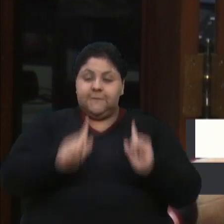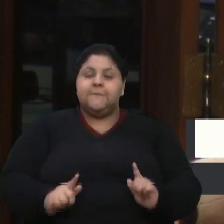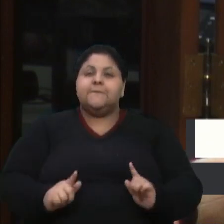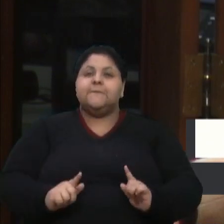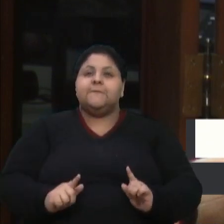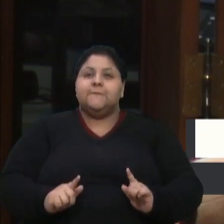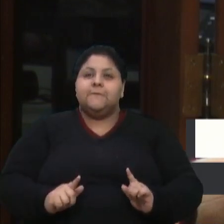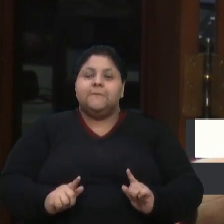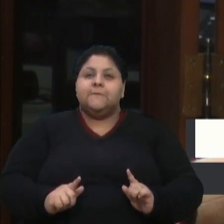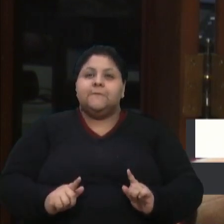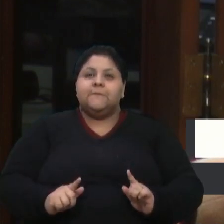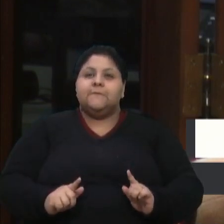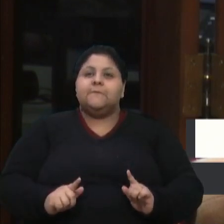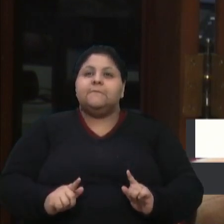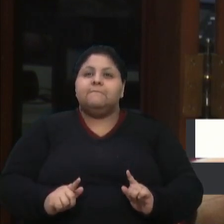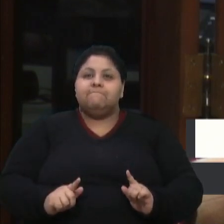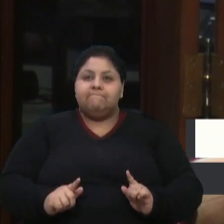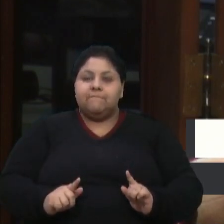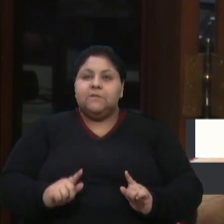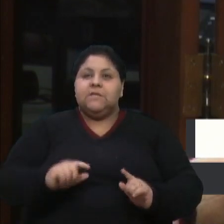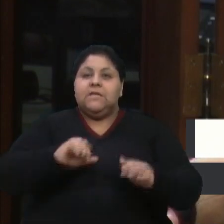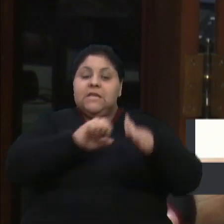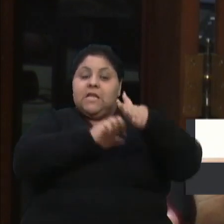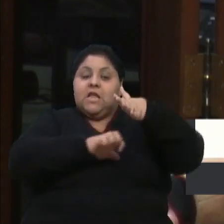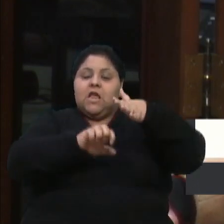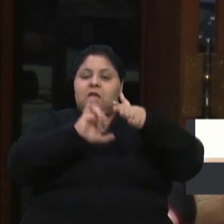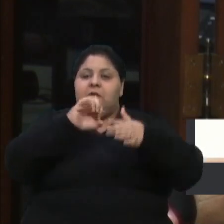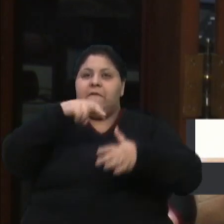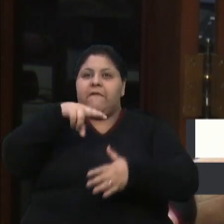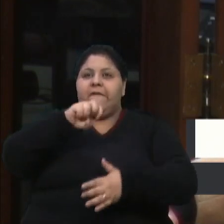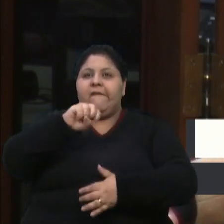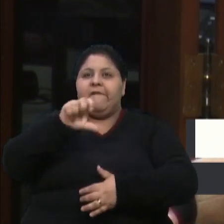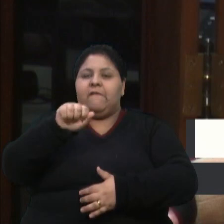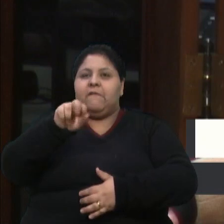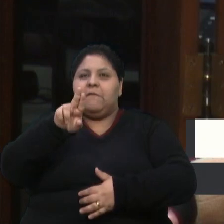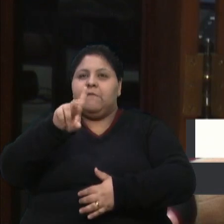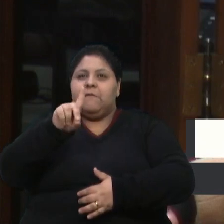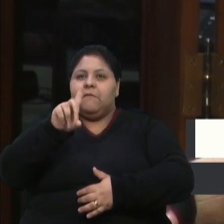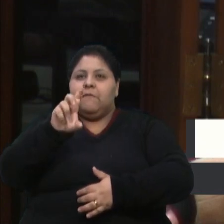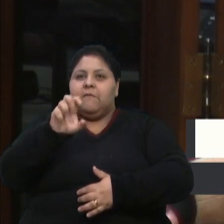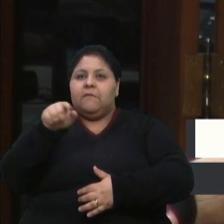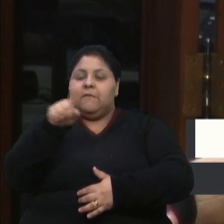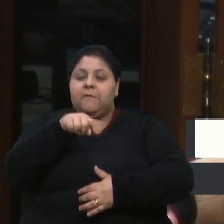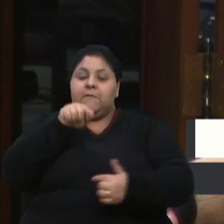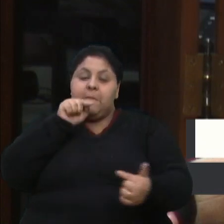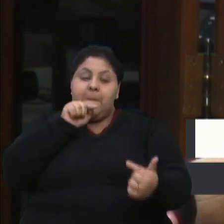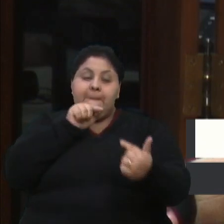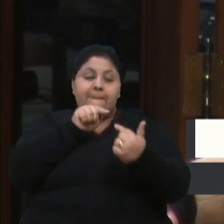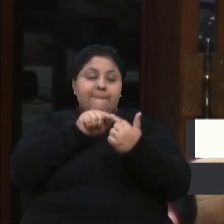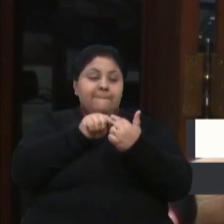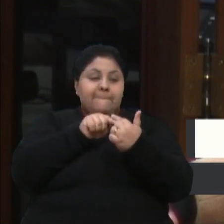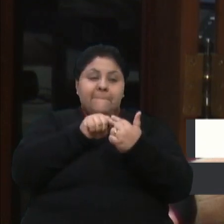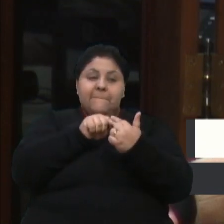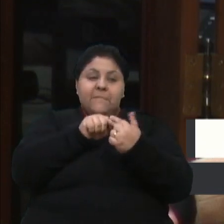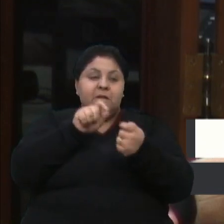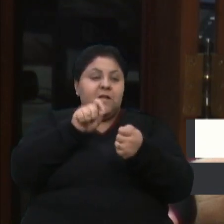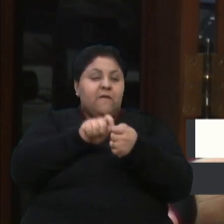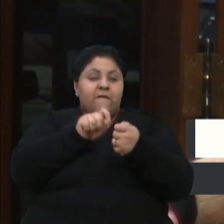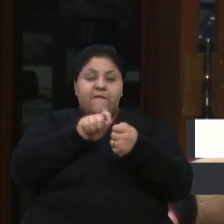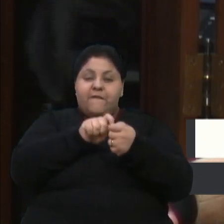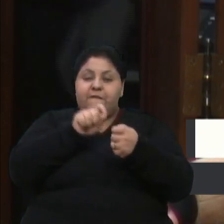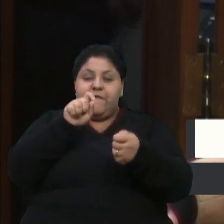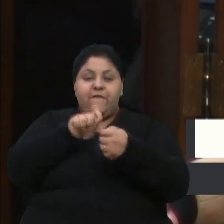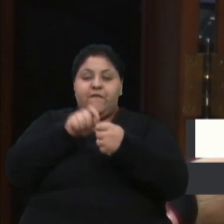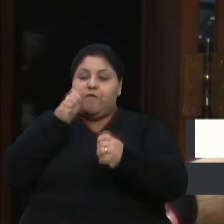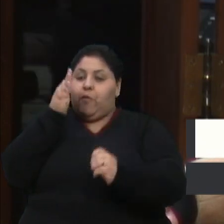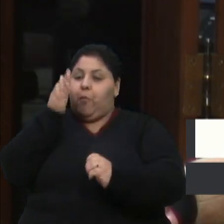na gestão do InSaúde. A gente tem metas não cumpridas, metas parcialmente cumpridas,